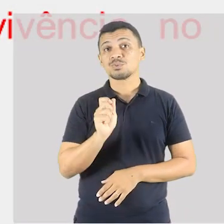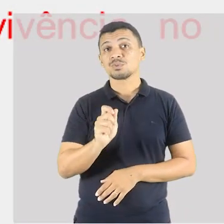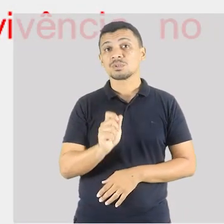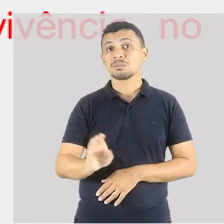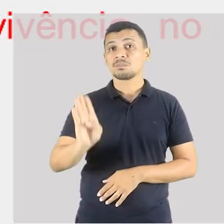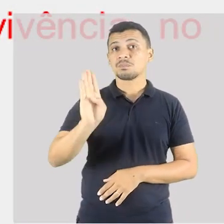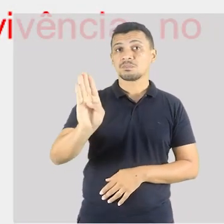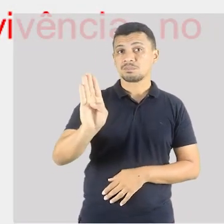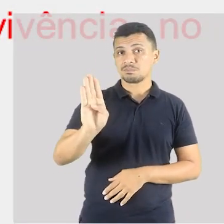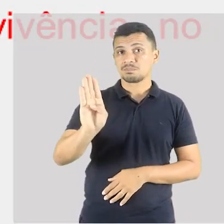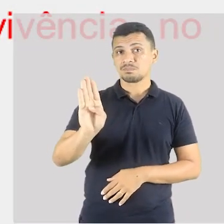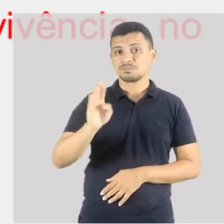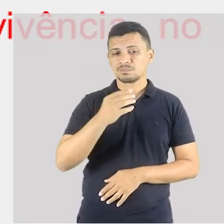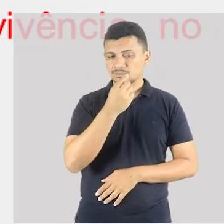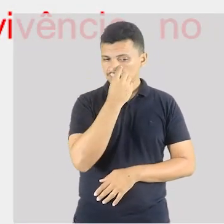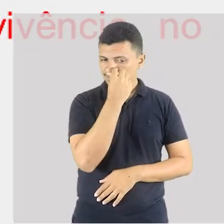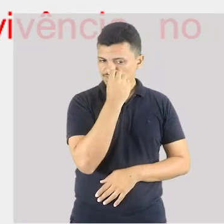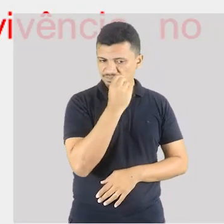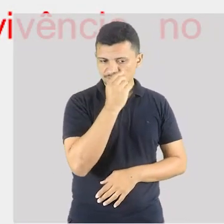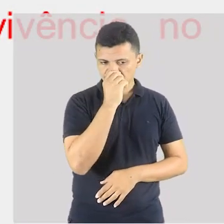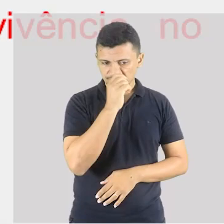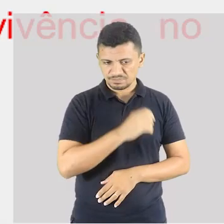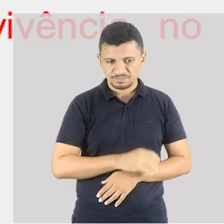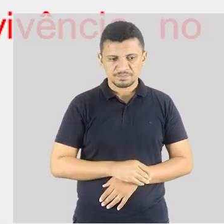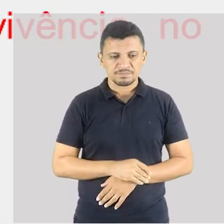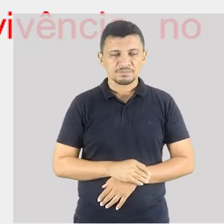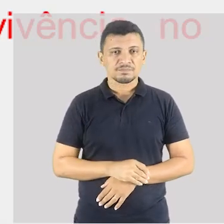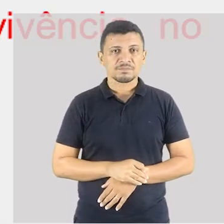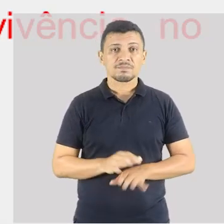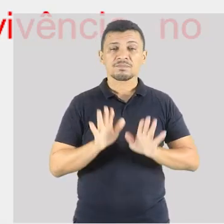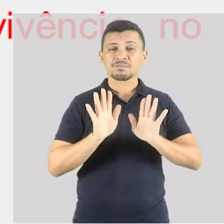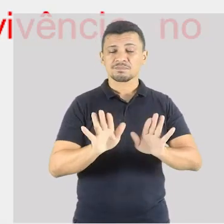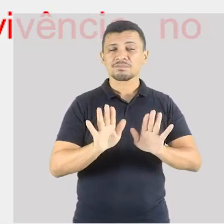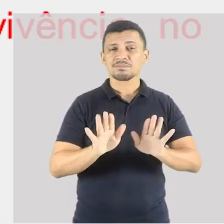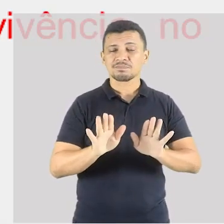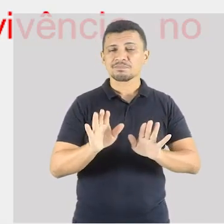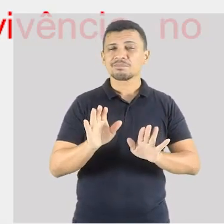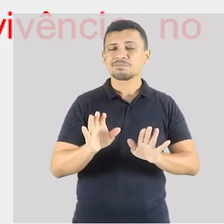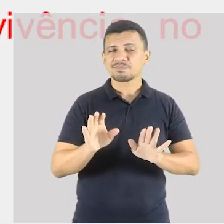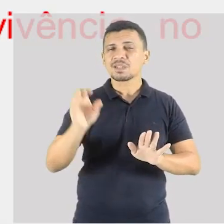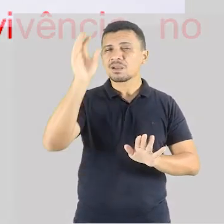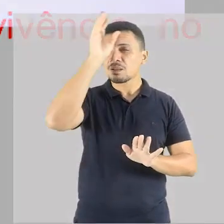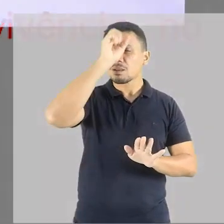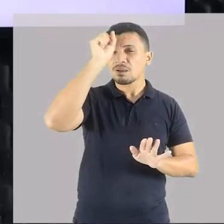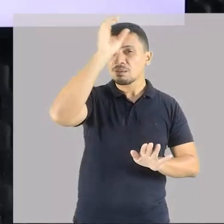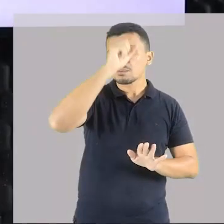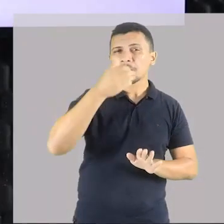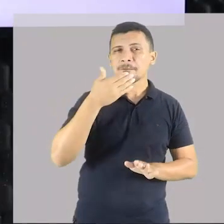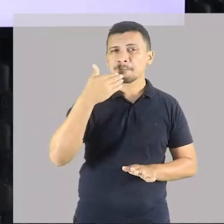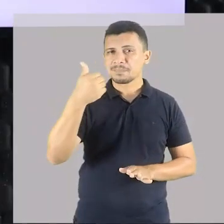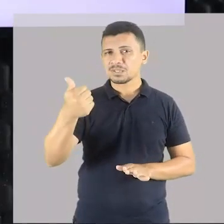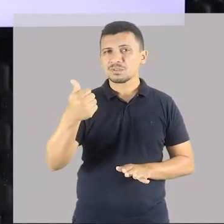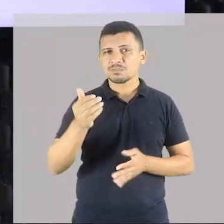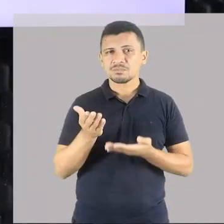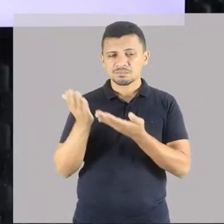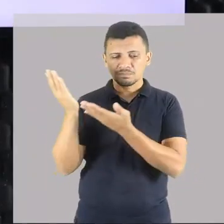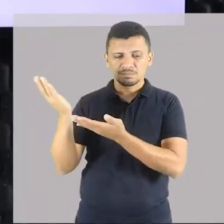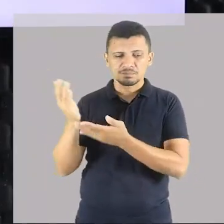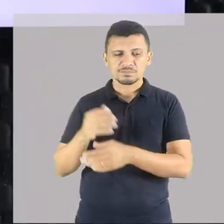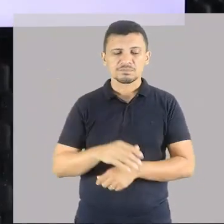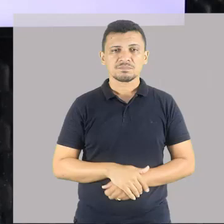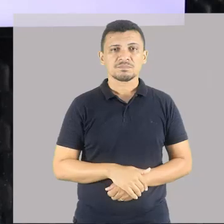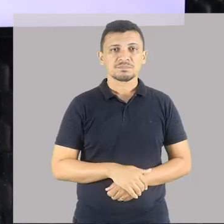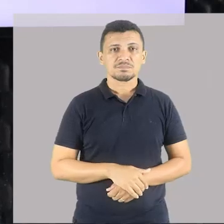associado aqui, letra B de bola. Só para fixar um pouco melhor esse detalhe que eu coloquei,